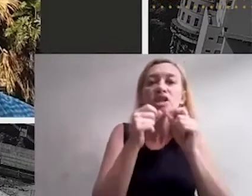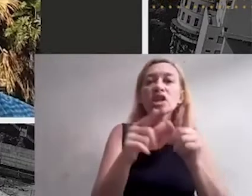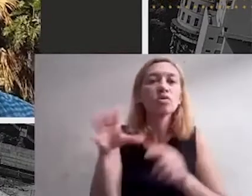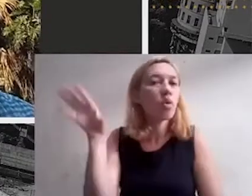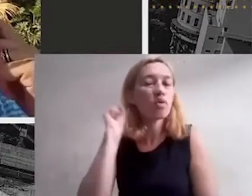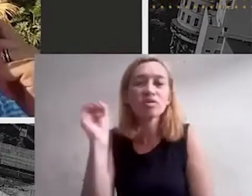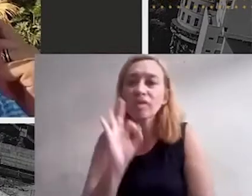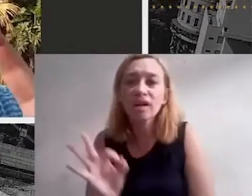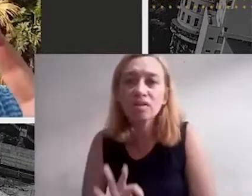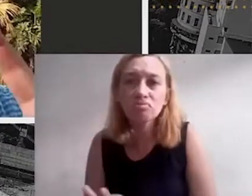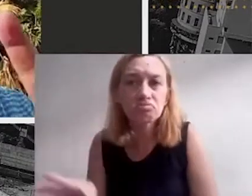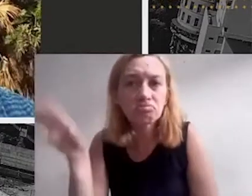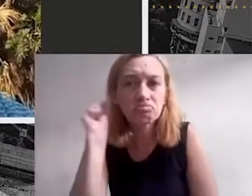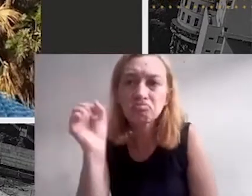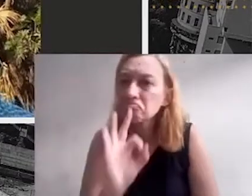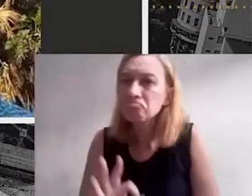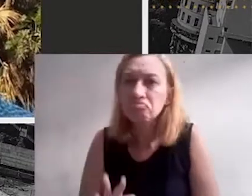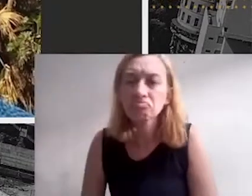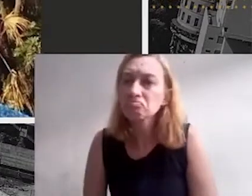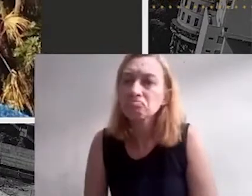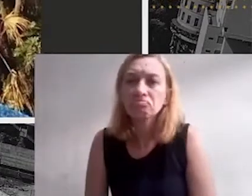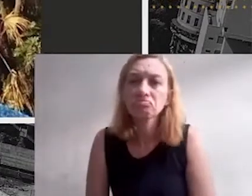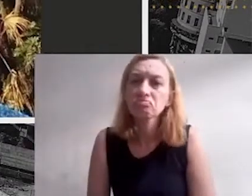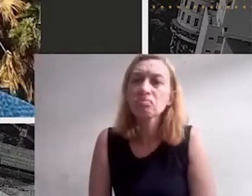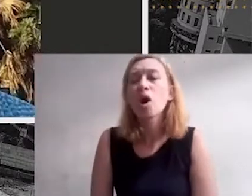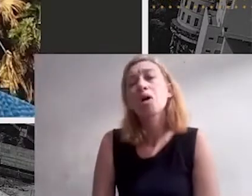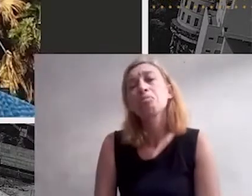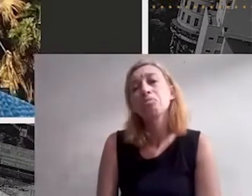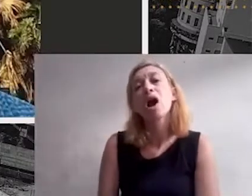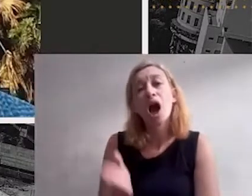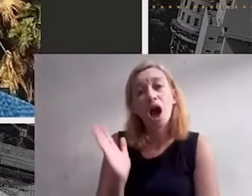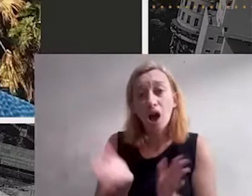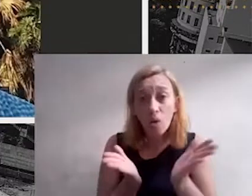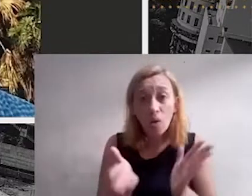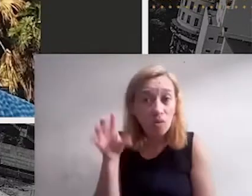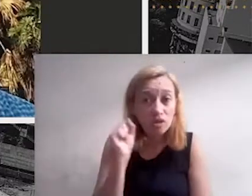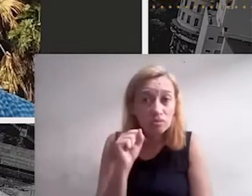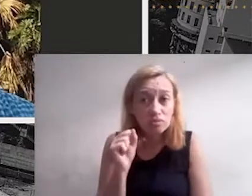Eu não estou te ouvindo. Agora, vocês estão me ouvindo agora?